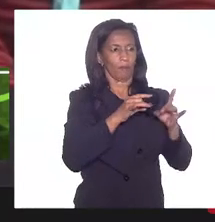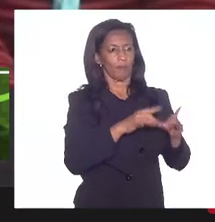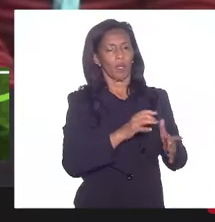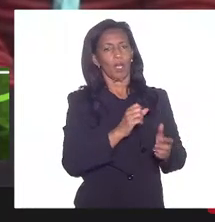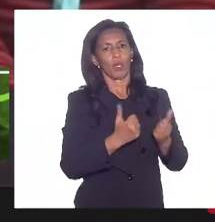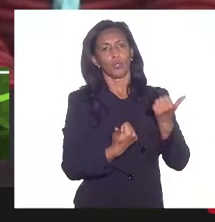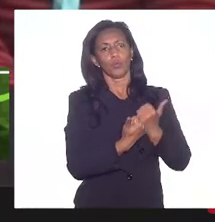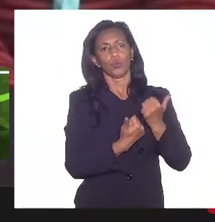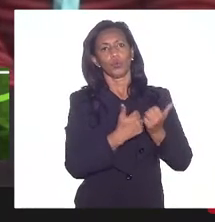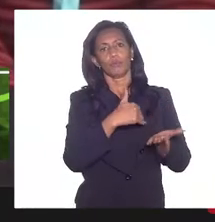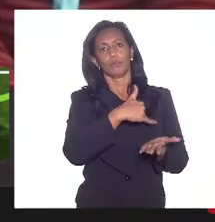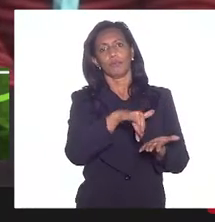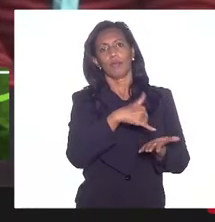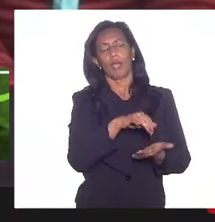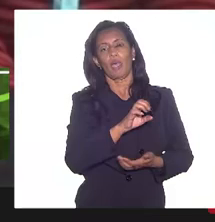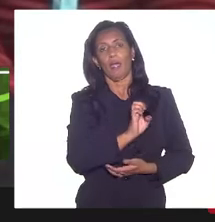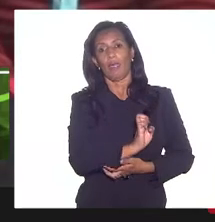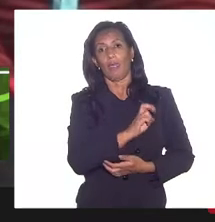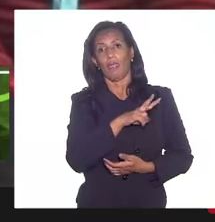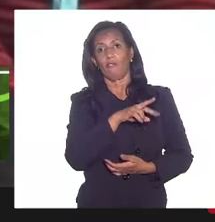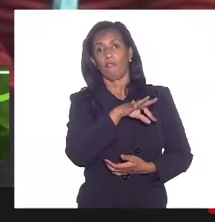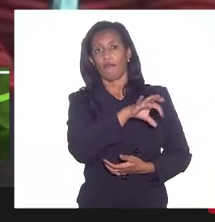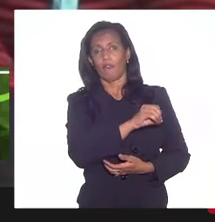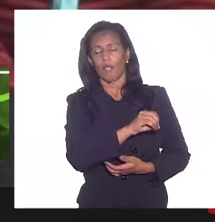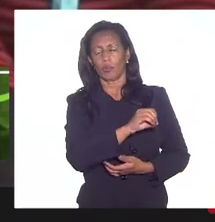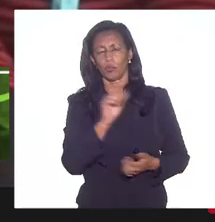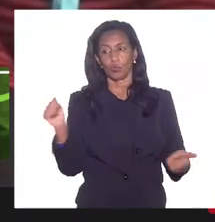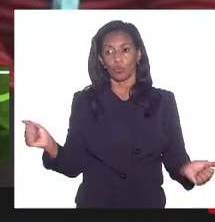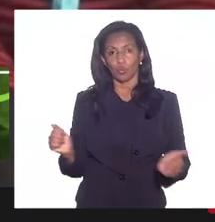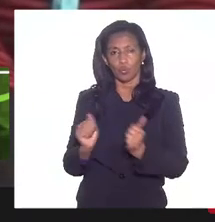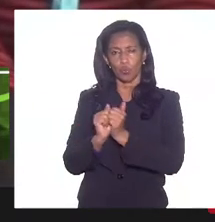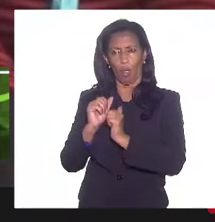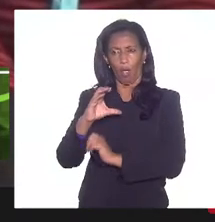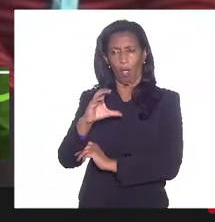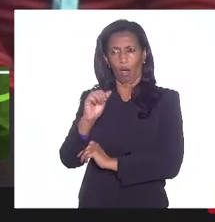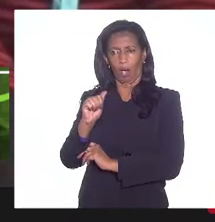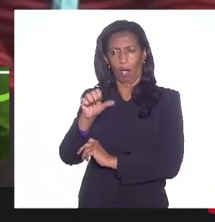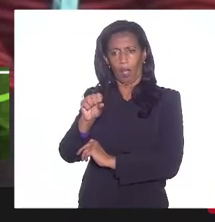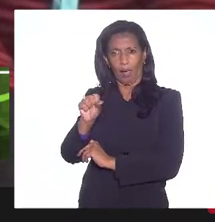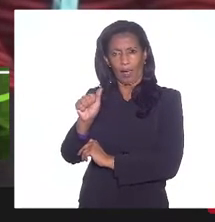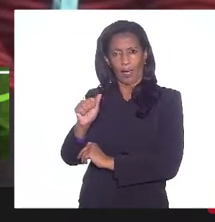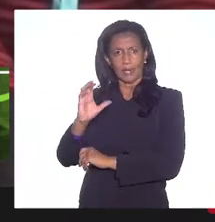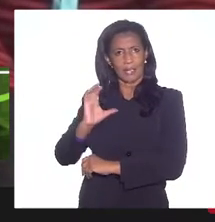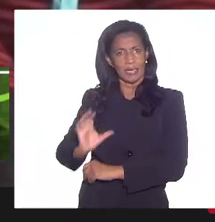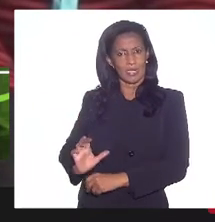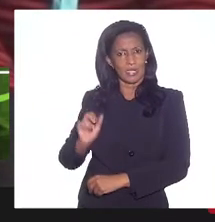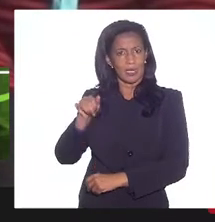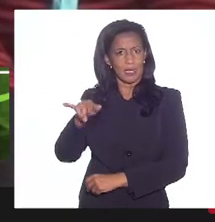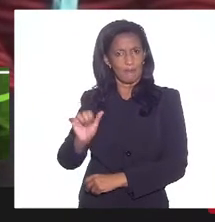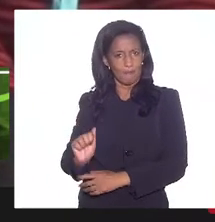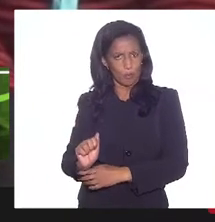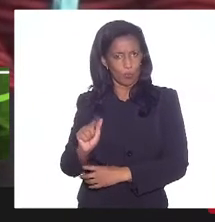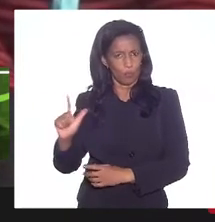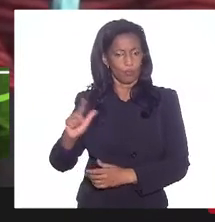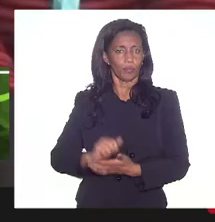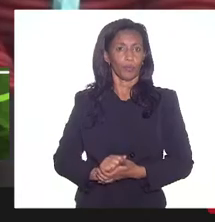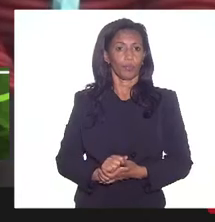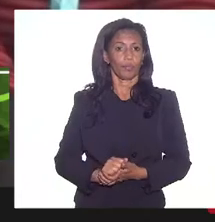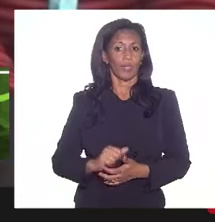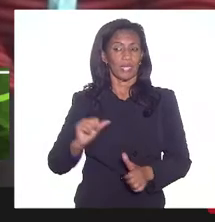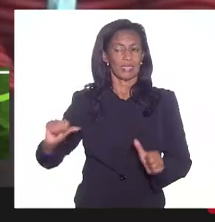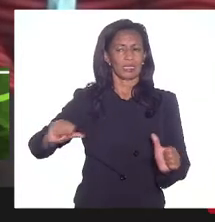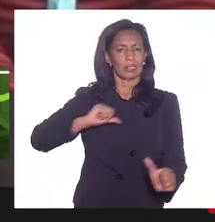eventos construímos junto com a Casa Civil no nosso organograma a possibilidade da mudança e